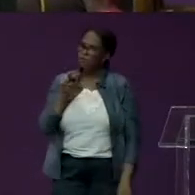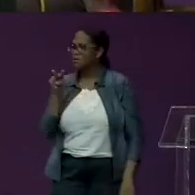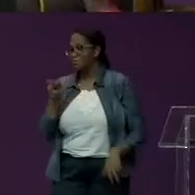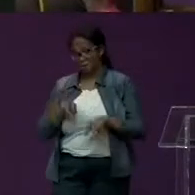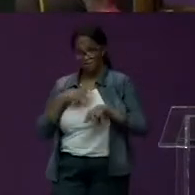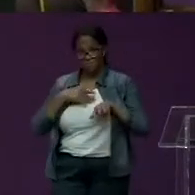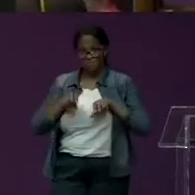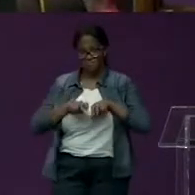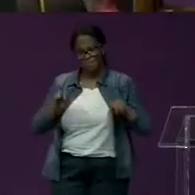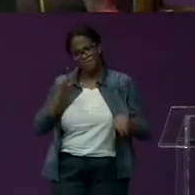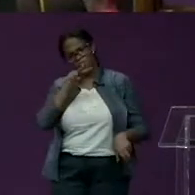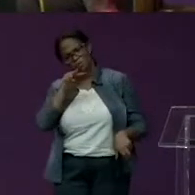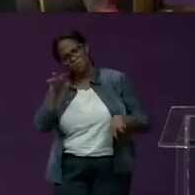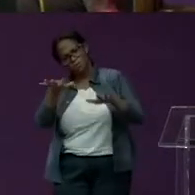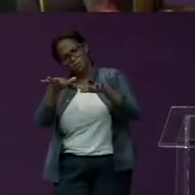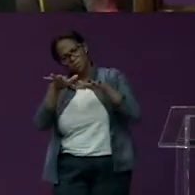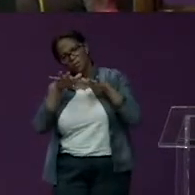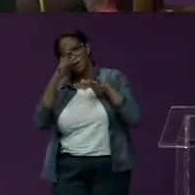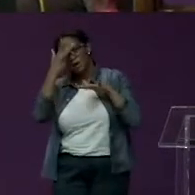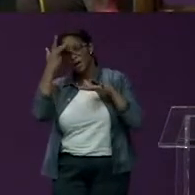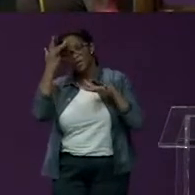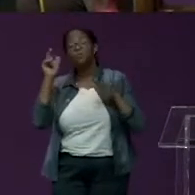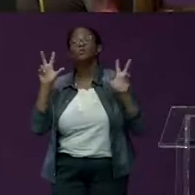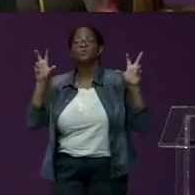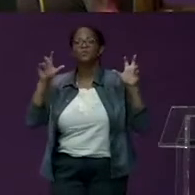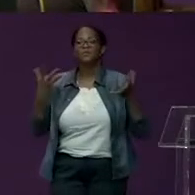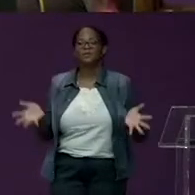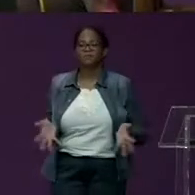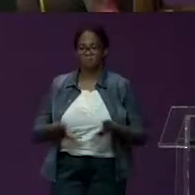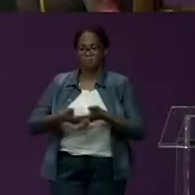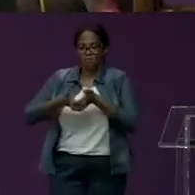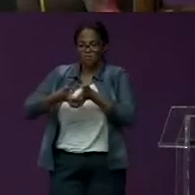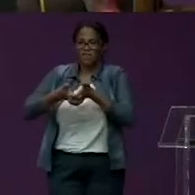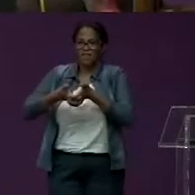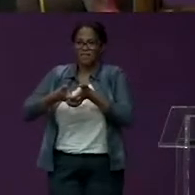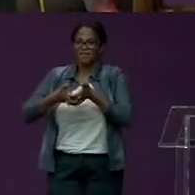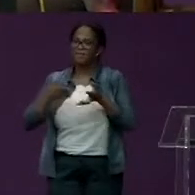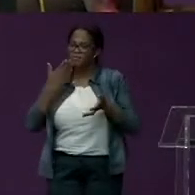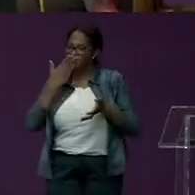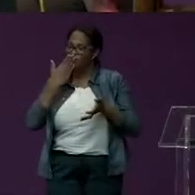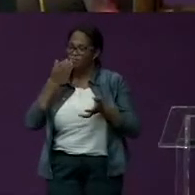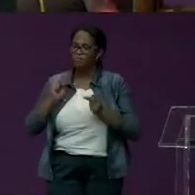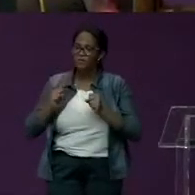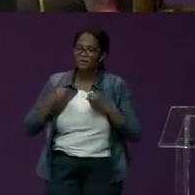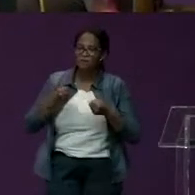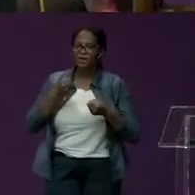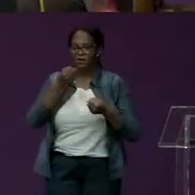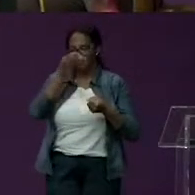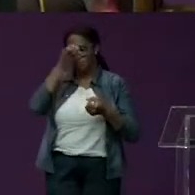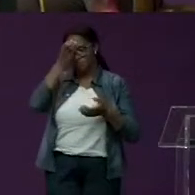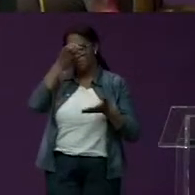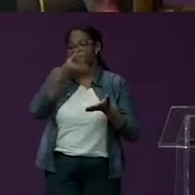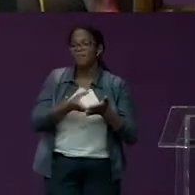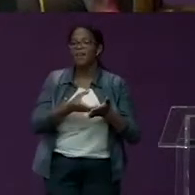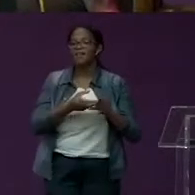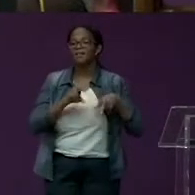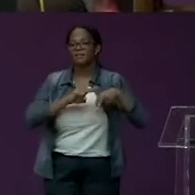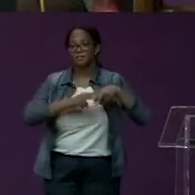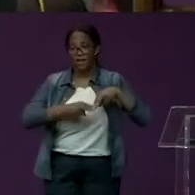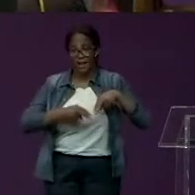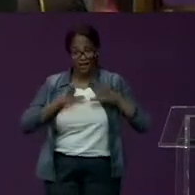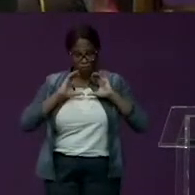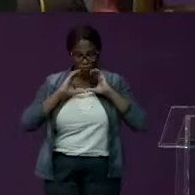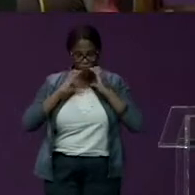eu olhei para a audiência e as pessoas estavam de mãos dadas, né, defendendo a tese. Então, acho que foi um congresso também carregado de